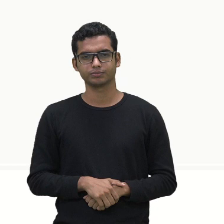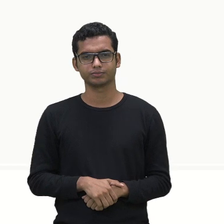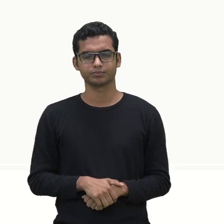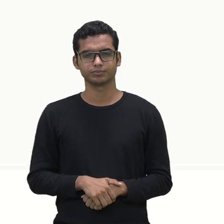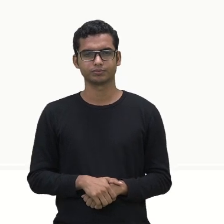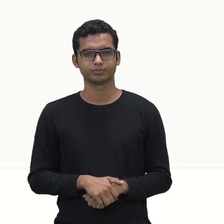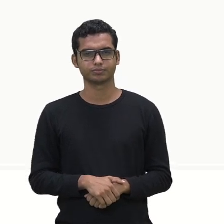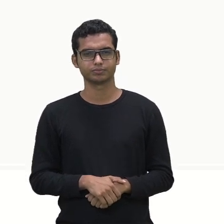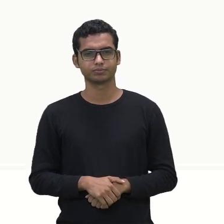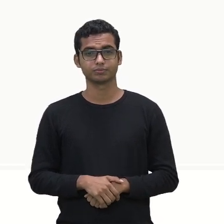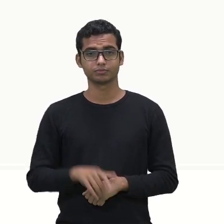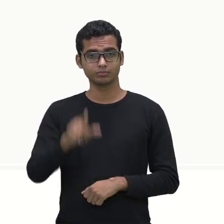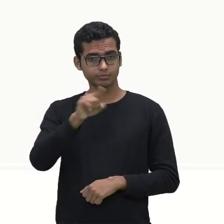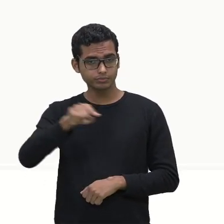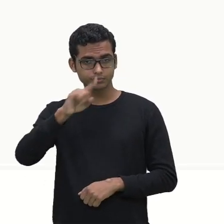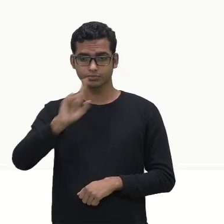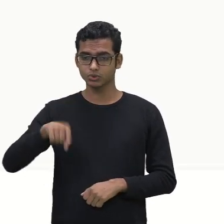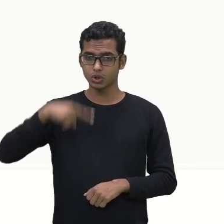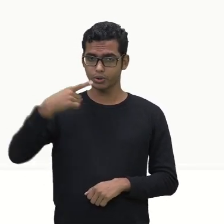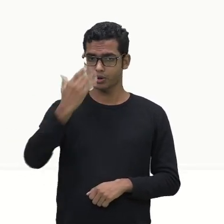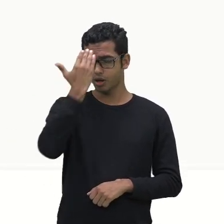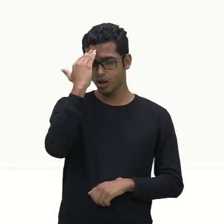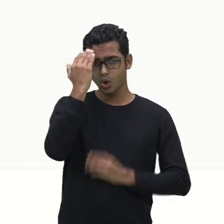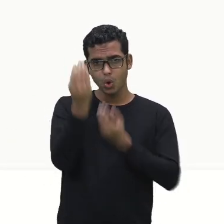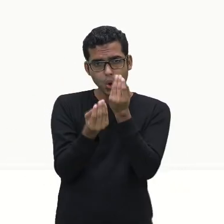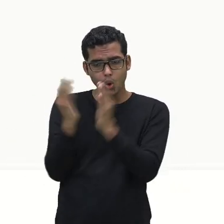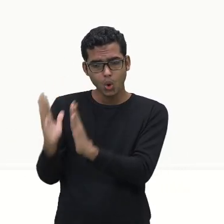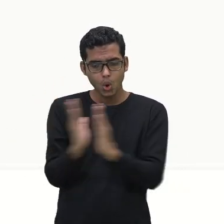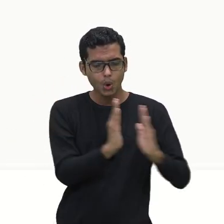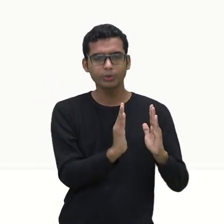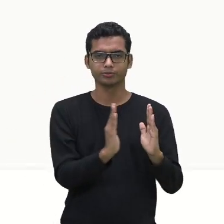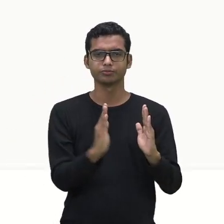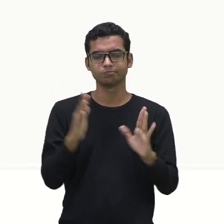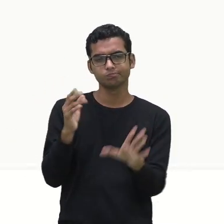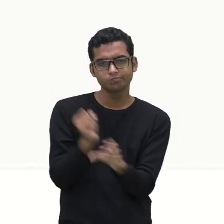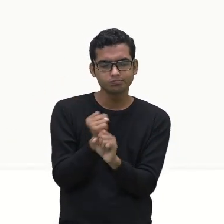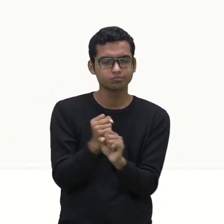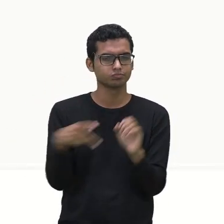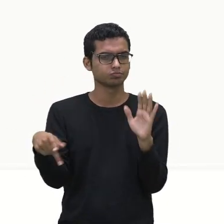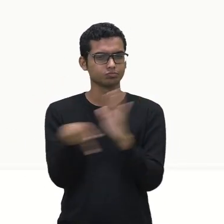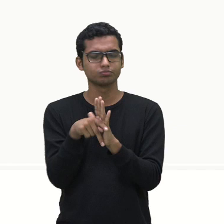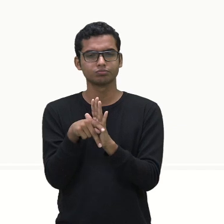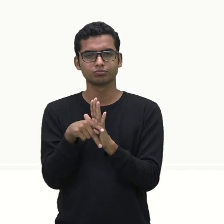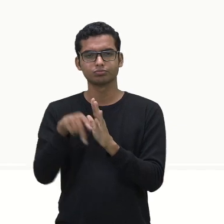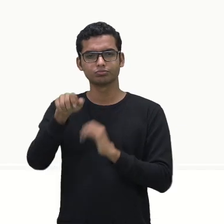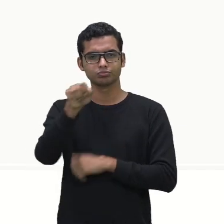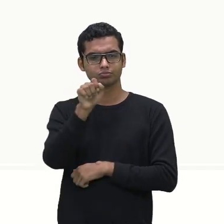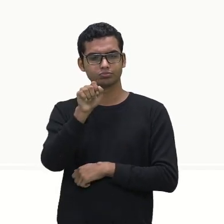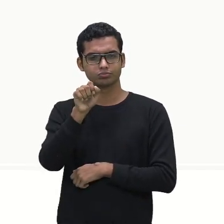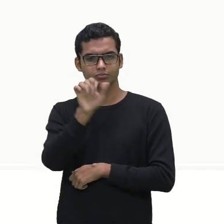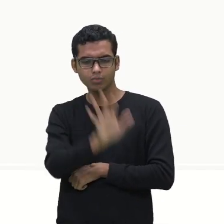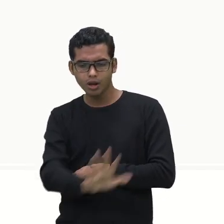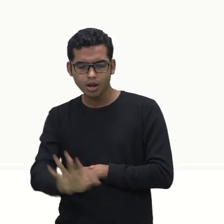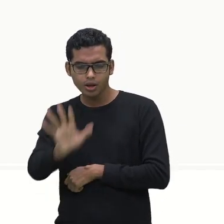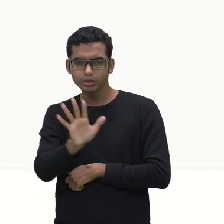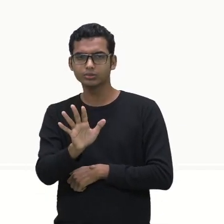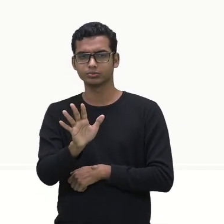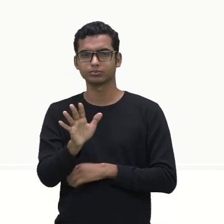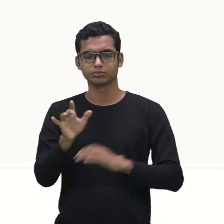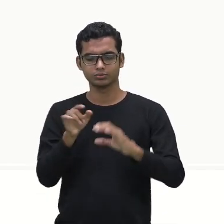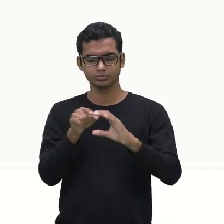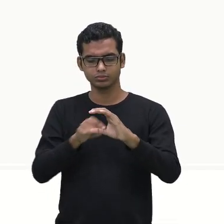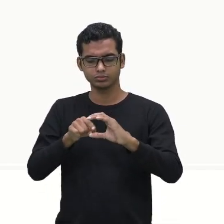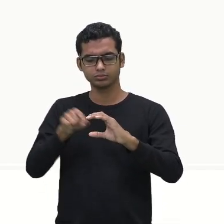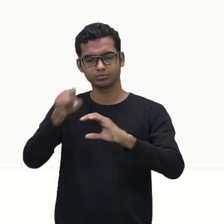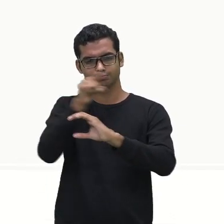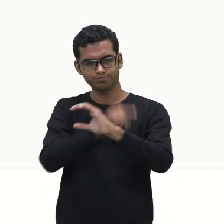você entender direitinho aí como nós vamos proceder para calcular a área da coroa